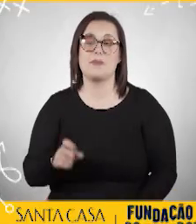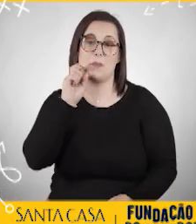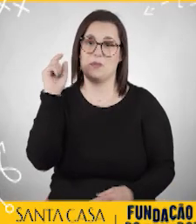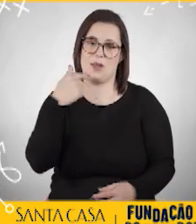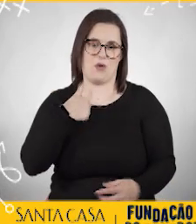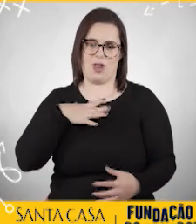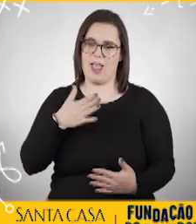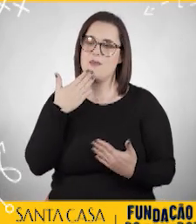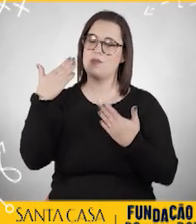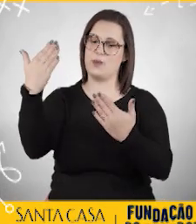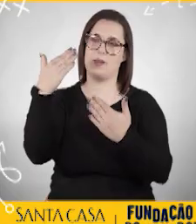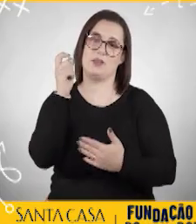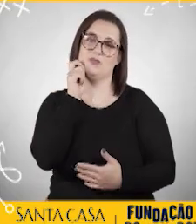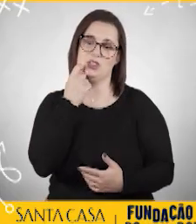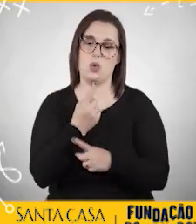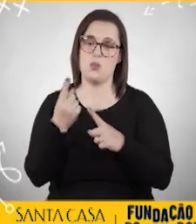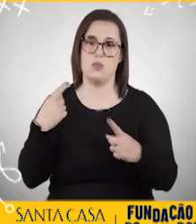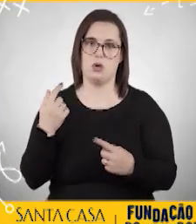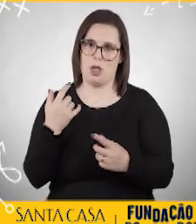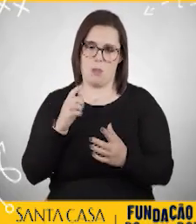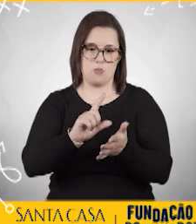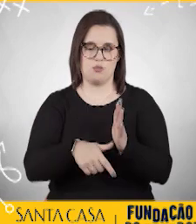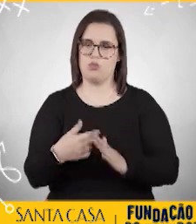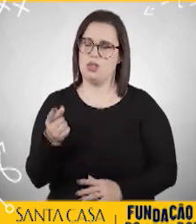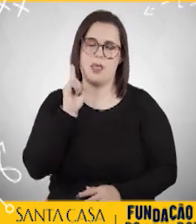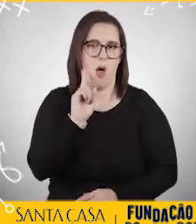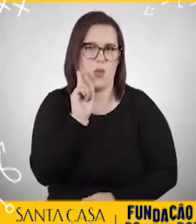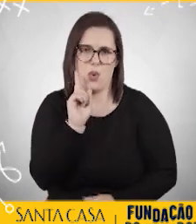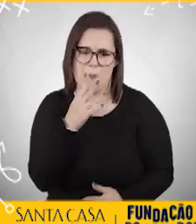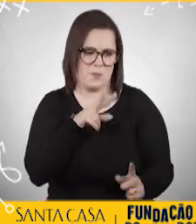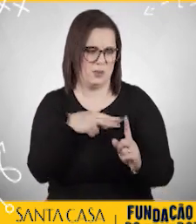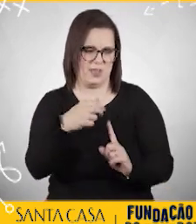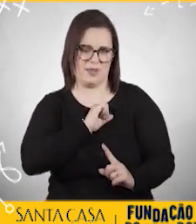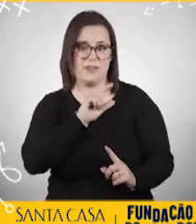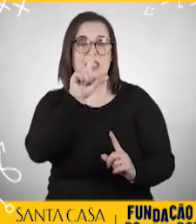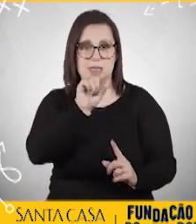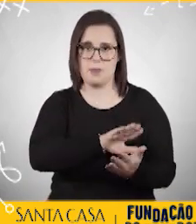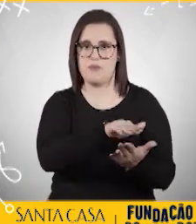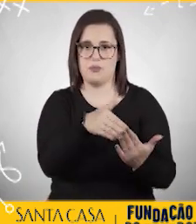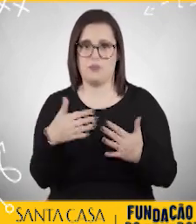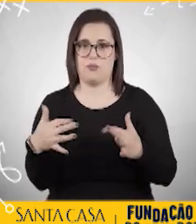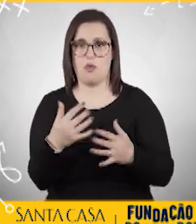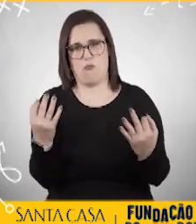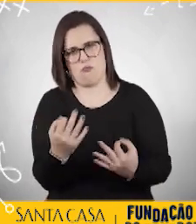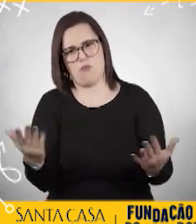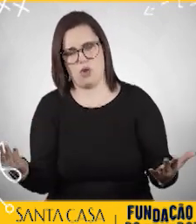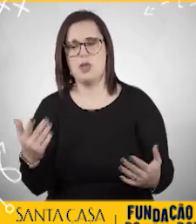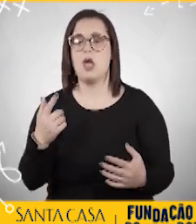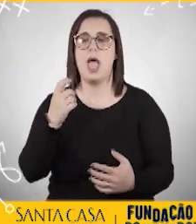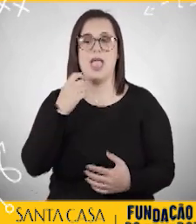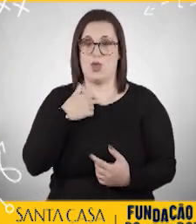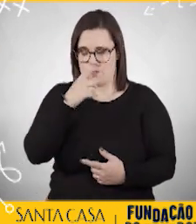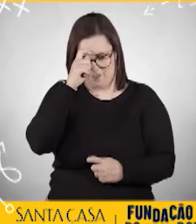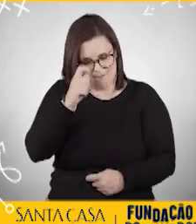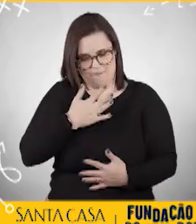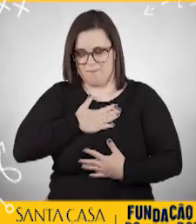Sim, primeiro de tudo, dar os parabéns ao Académico de Viseu, porque teve uma excelente iniciativa, importantíssima na minha perspectiva e na perspectiva da Fundação do Futebol. Primeiro de tudo,